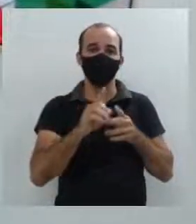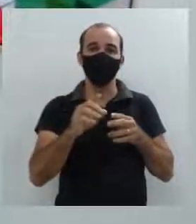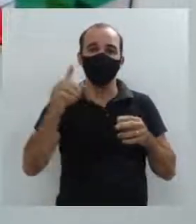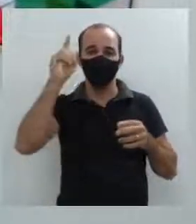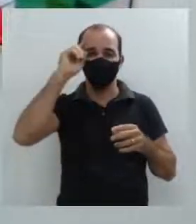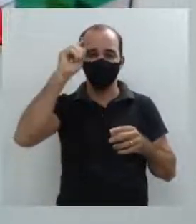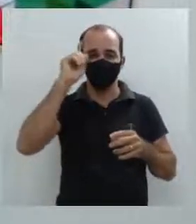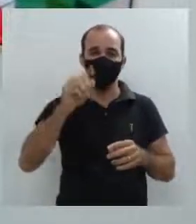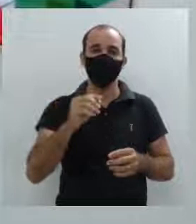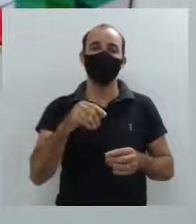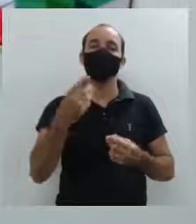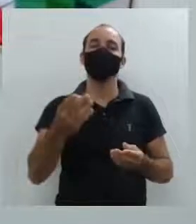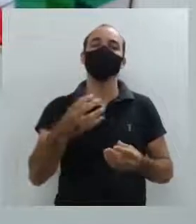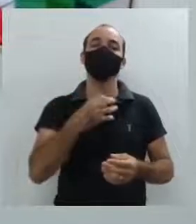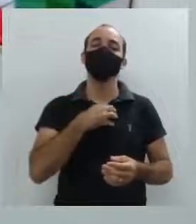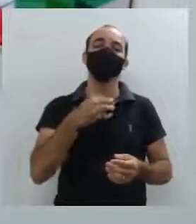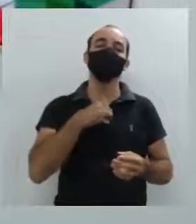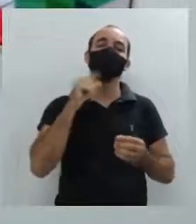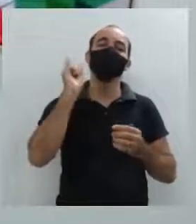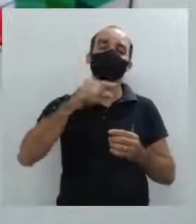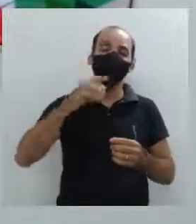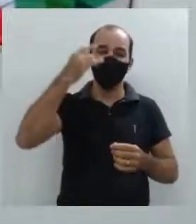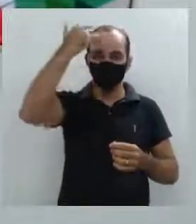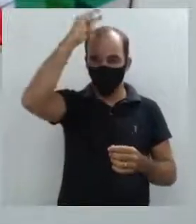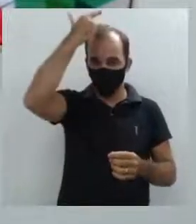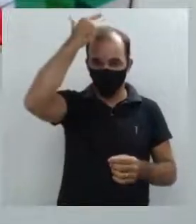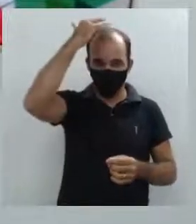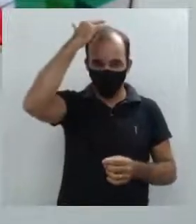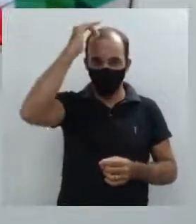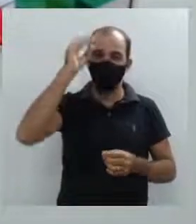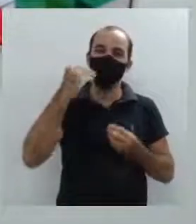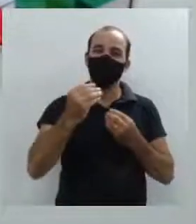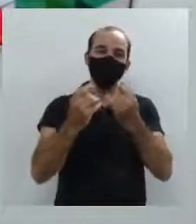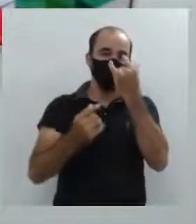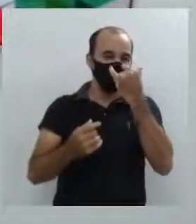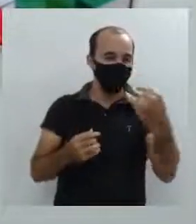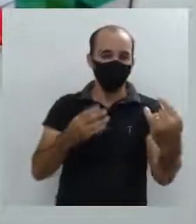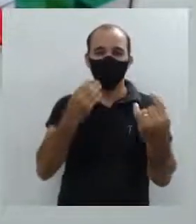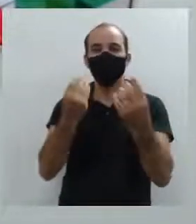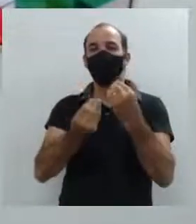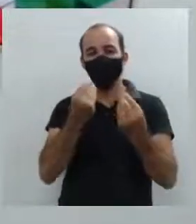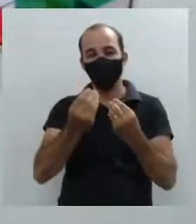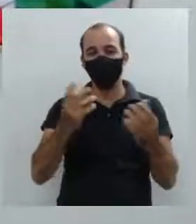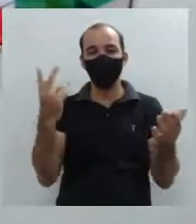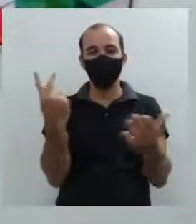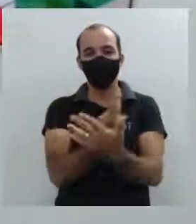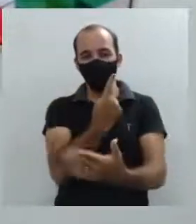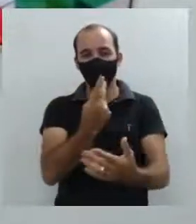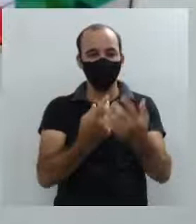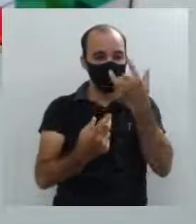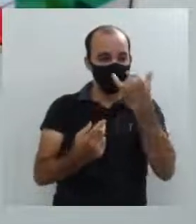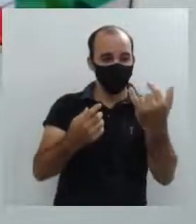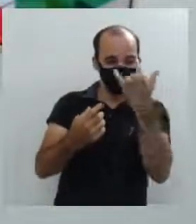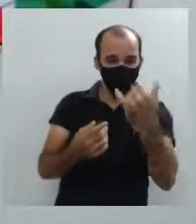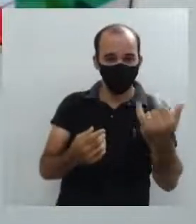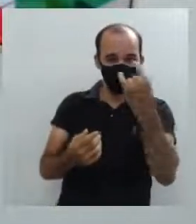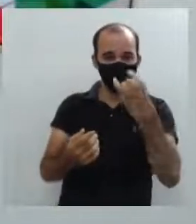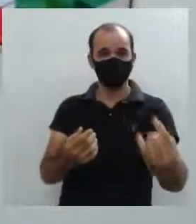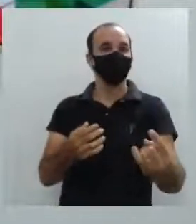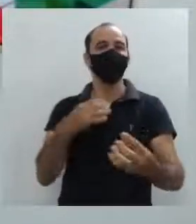forma é produzida essa alienação? Dá uma olhadinha aí nesse slide, marca bem, vai lá no